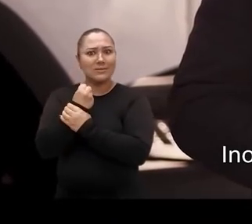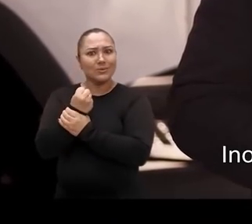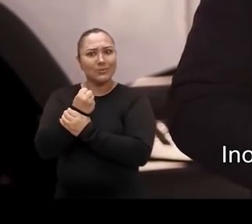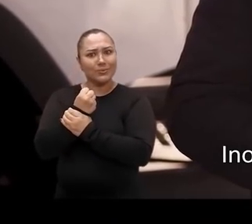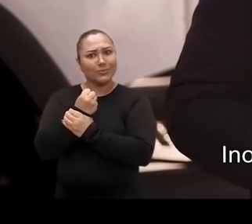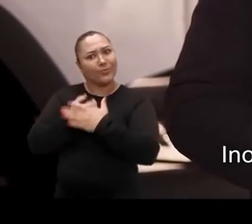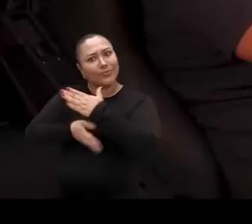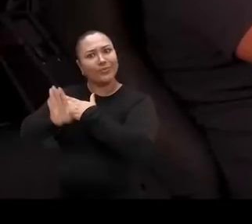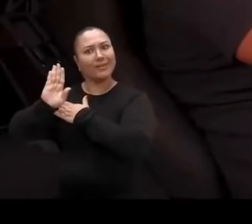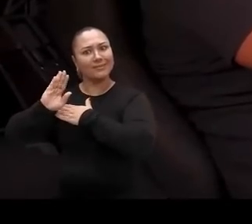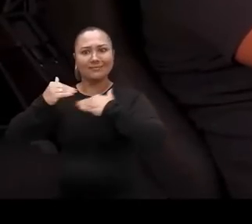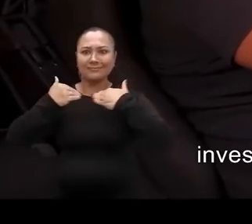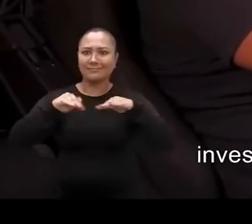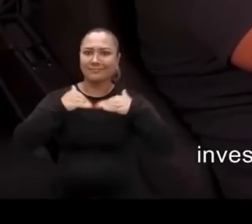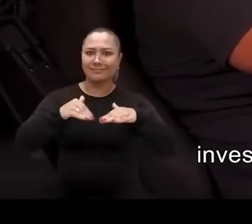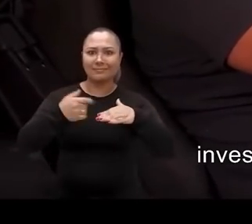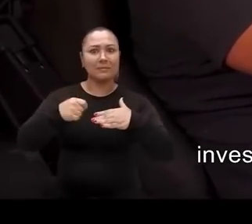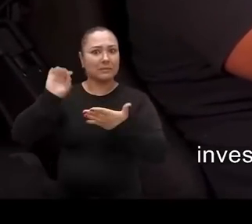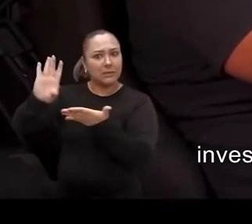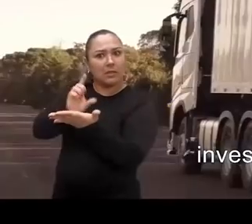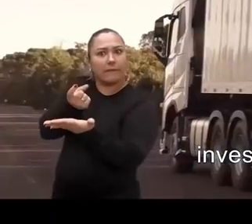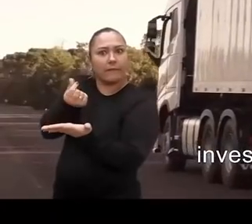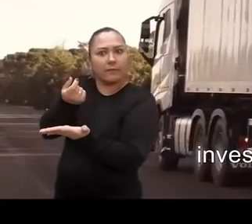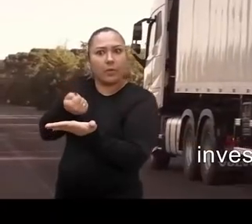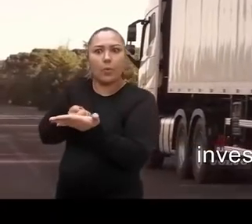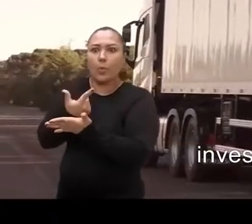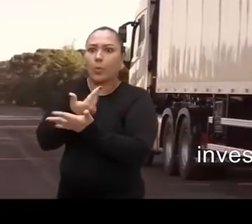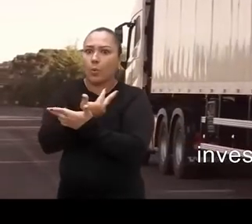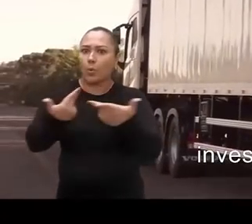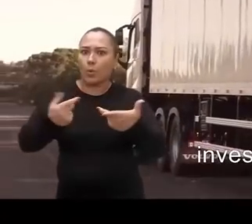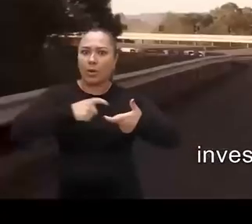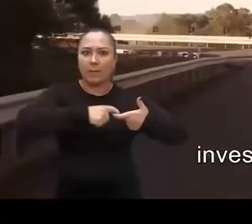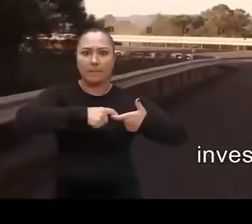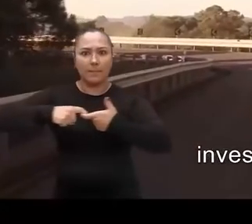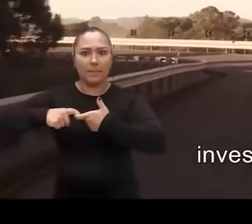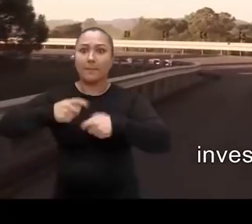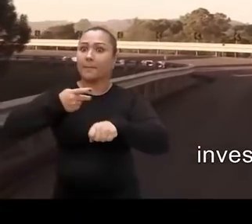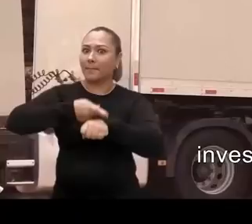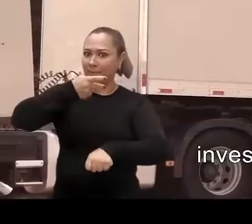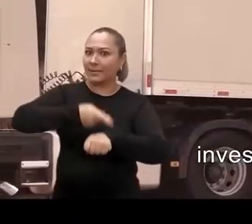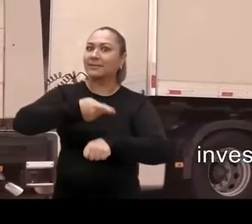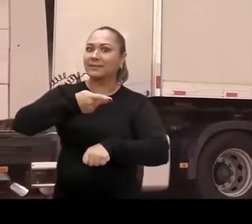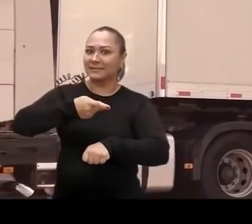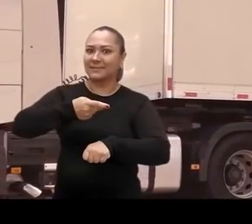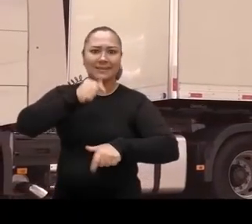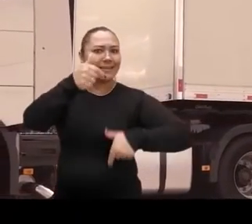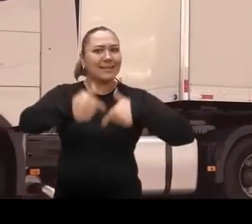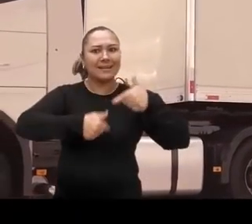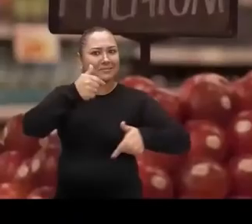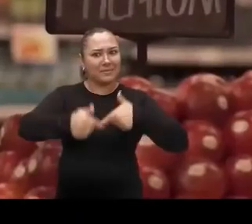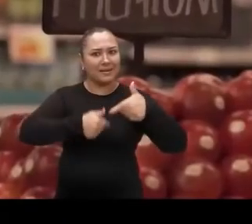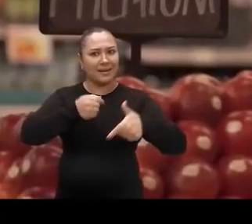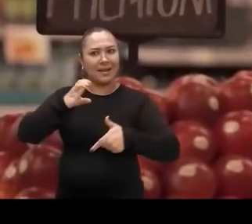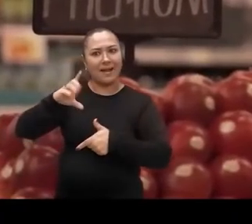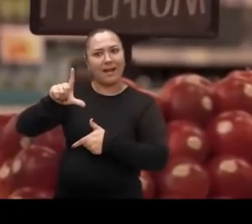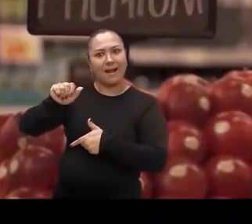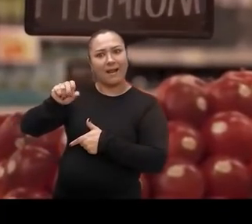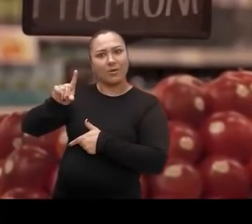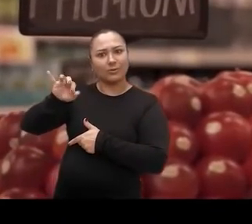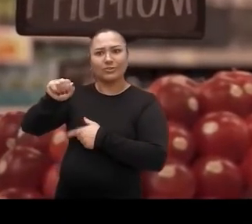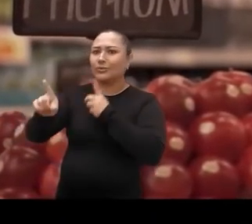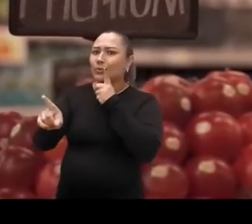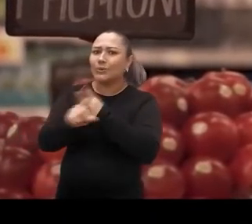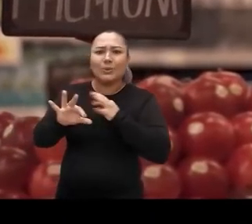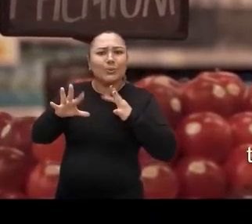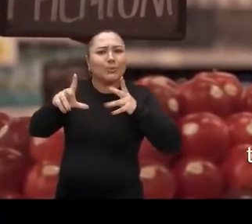sinta seguro na estrada. Investindo em tecnologia nos semi-reboques e autopeças. Trabalhar para que